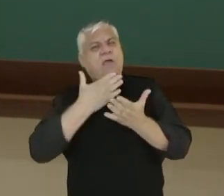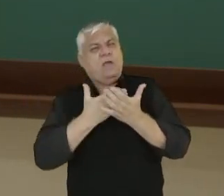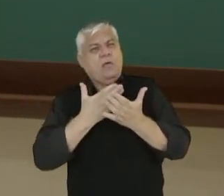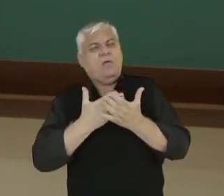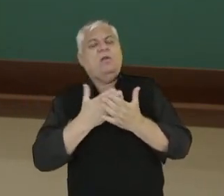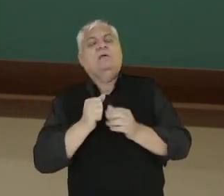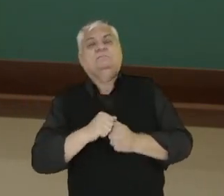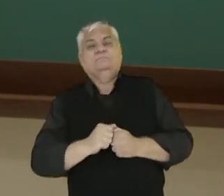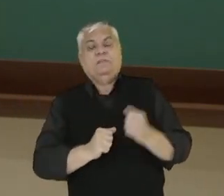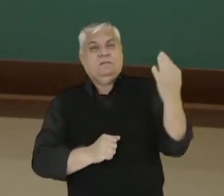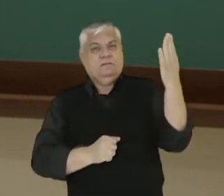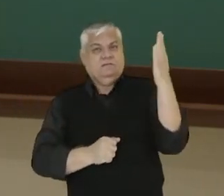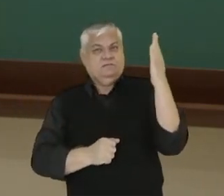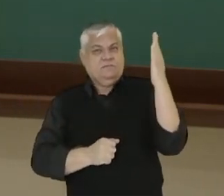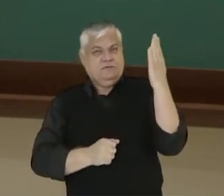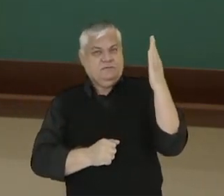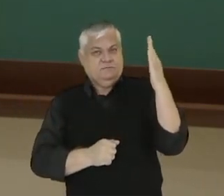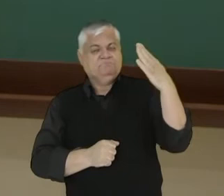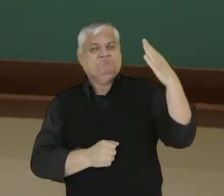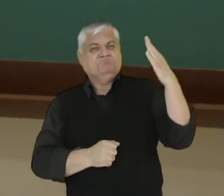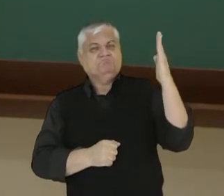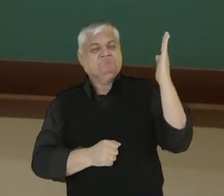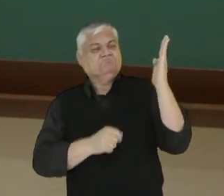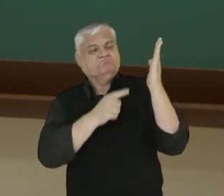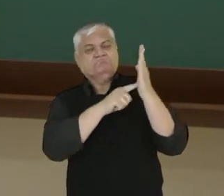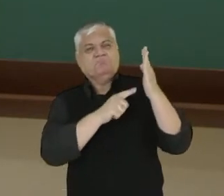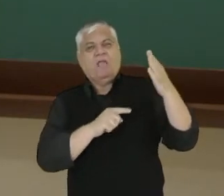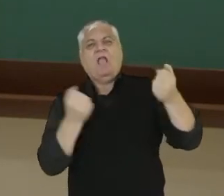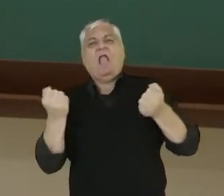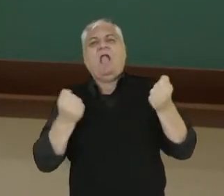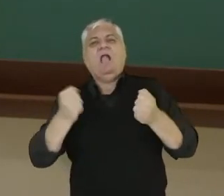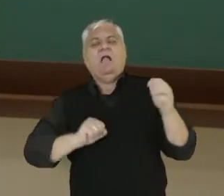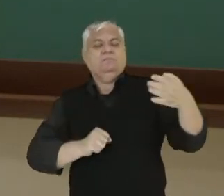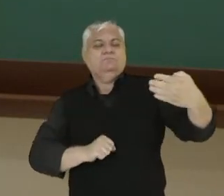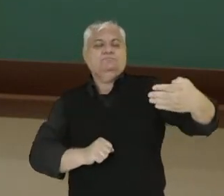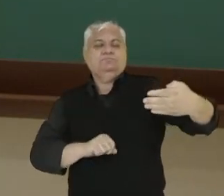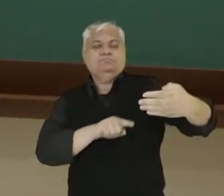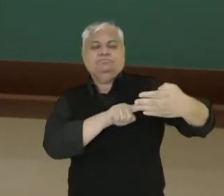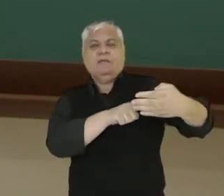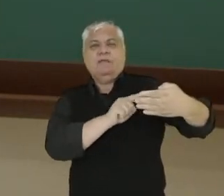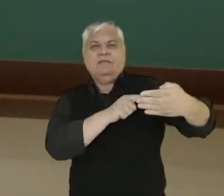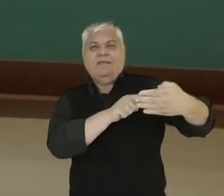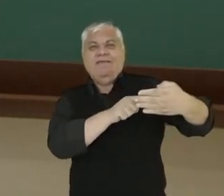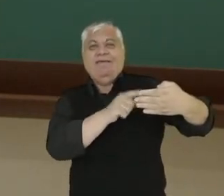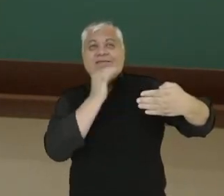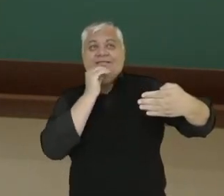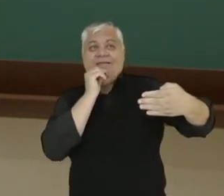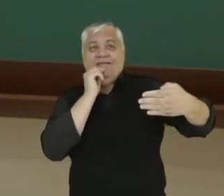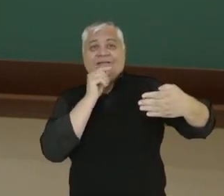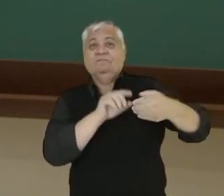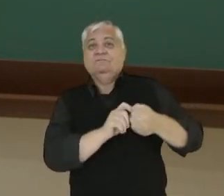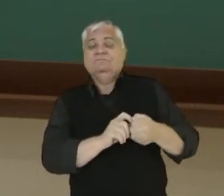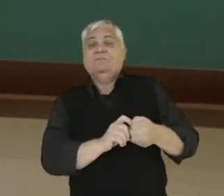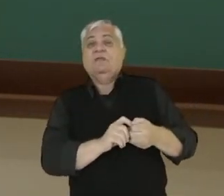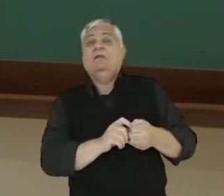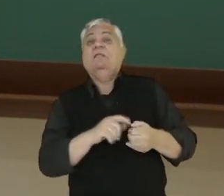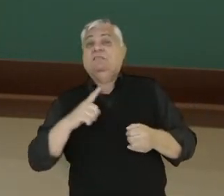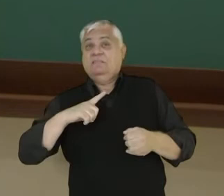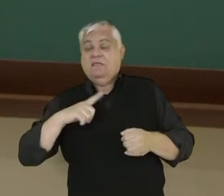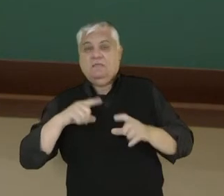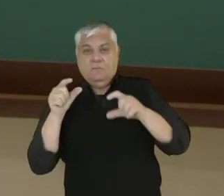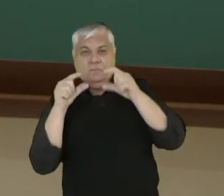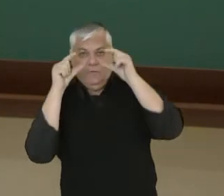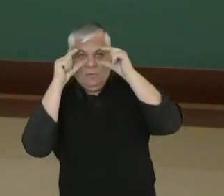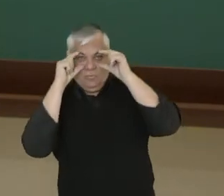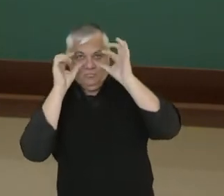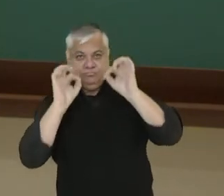um espelho de retrovisor, vale destacar que ele é um espelho esférico convexo, e nós temos uma